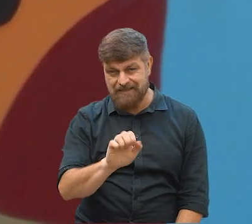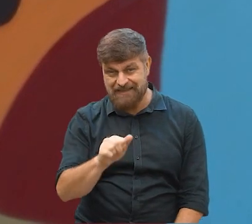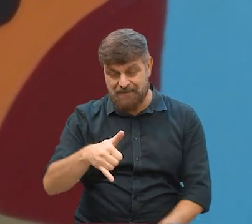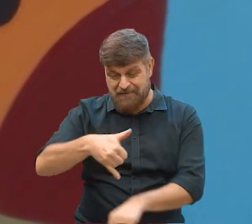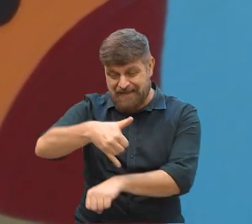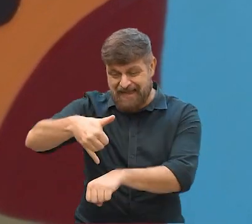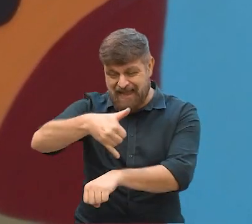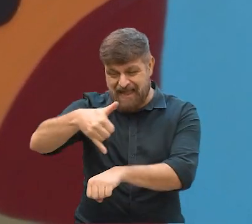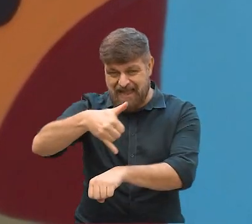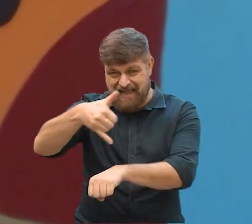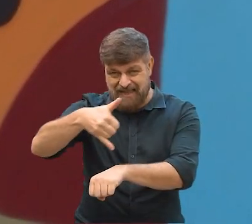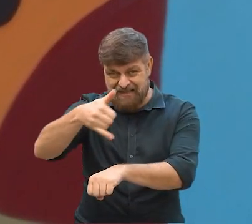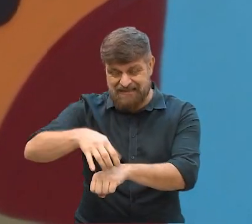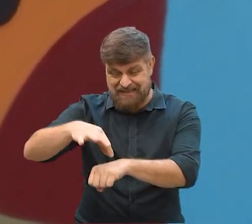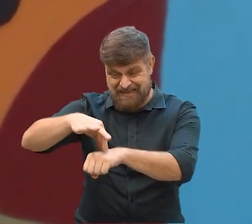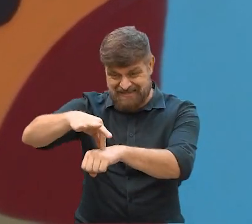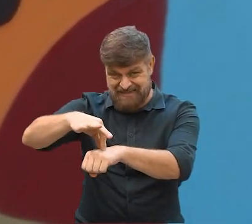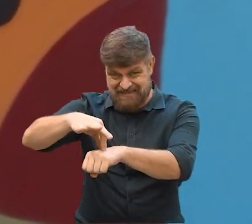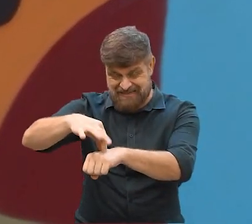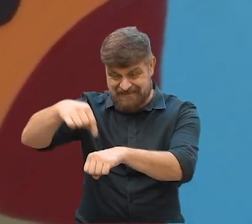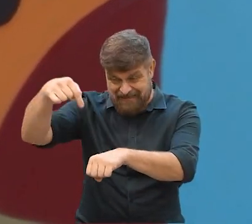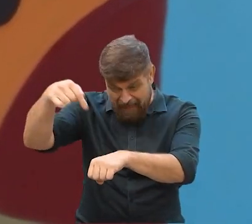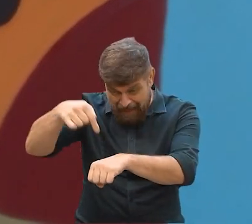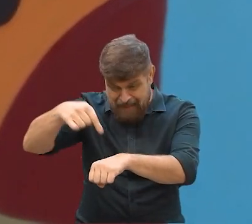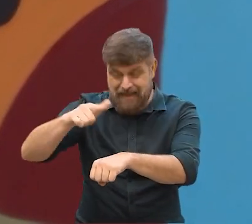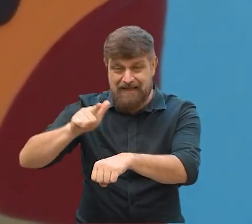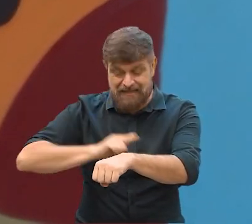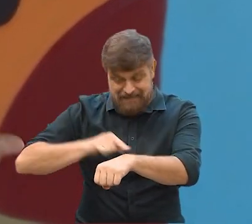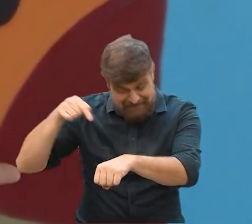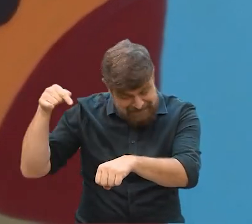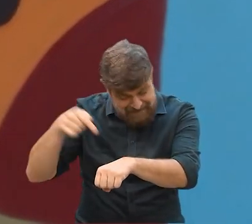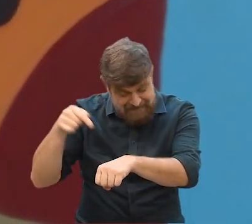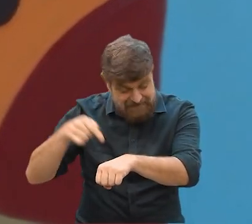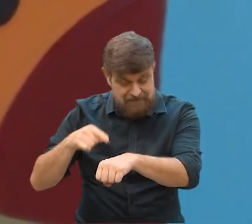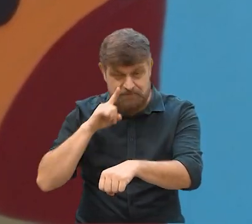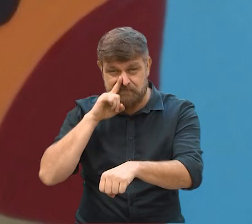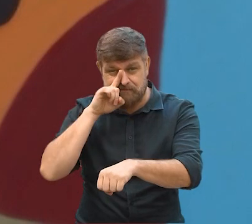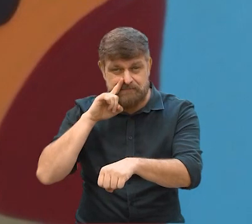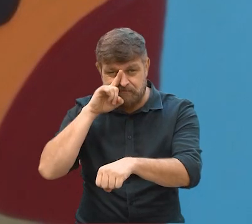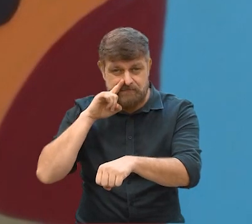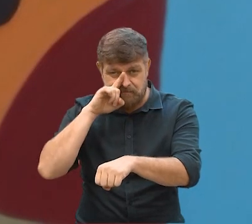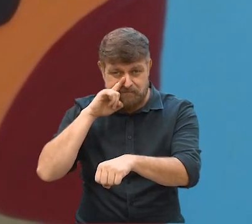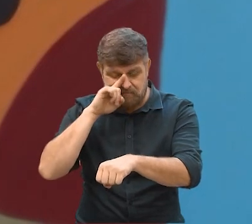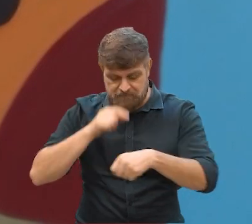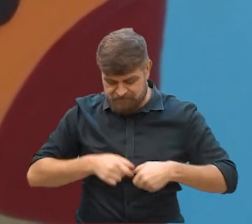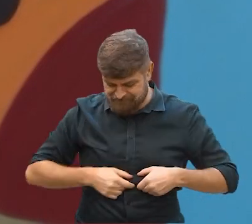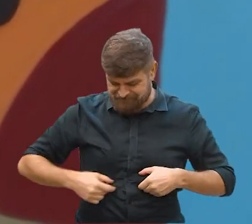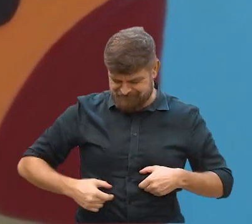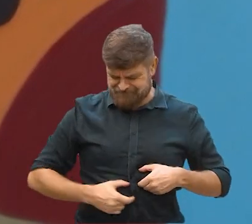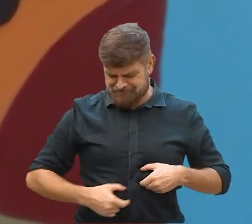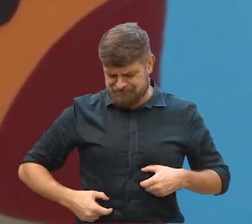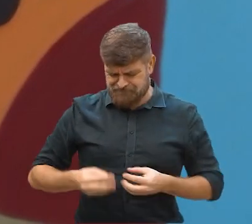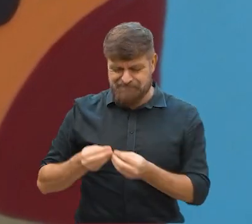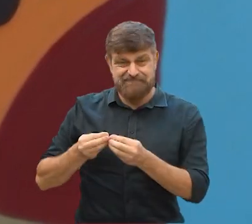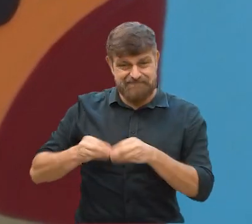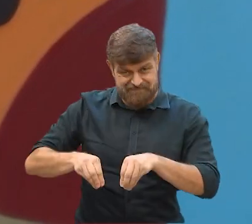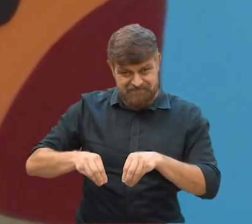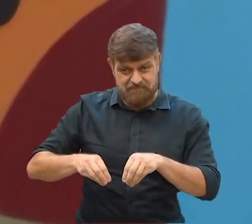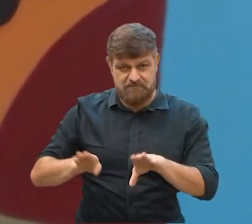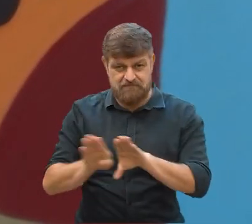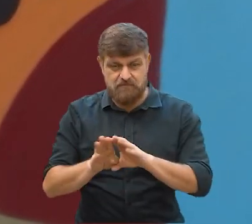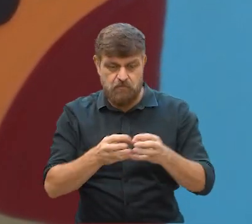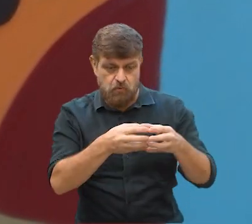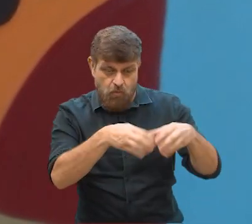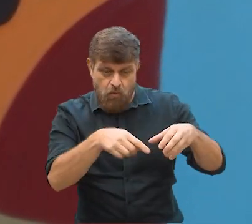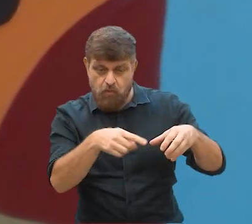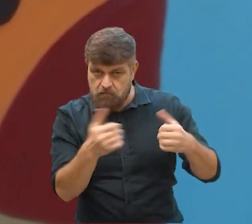que está entremeado nas fibras musculares da carne, por exemplo, ela é bastante prejudicial. Então